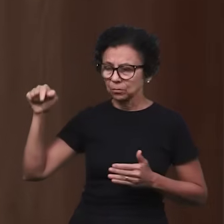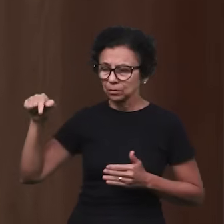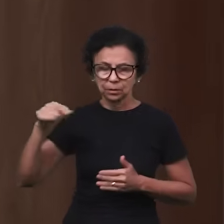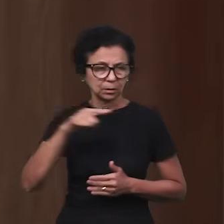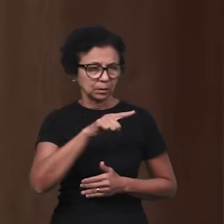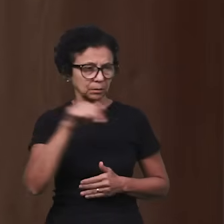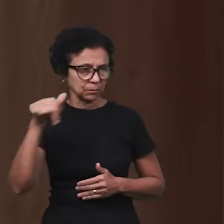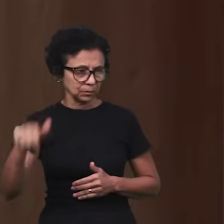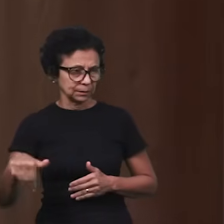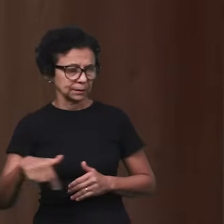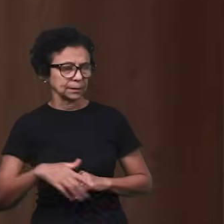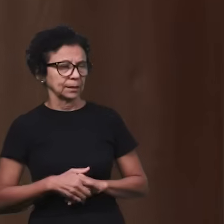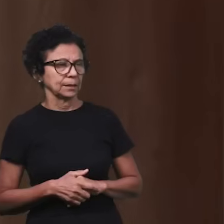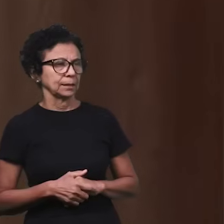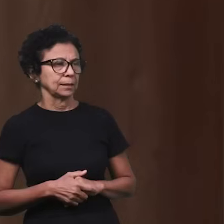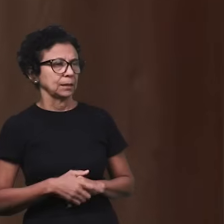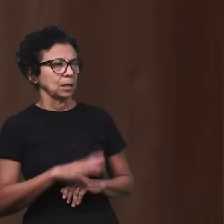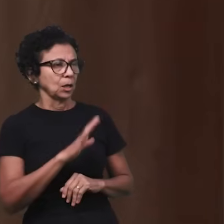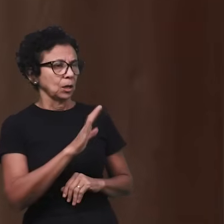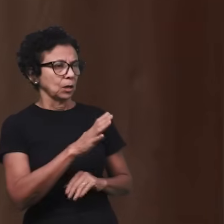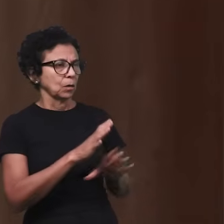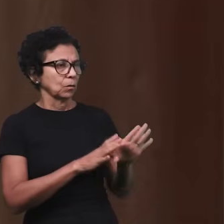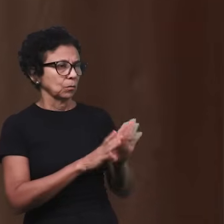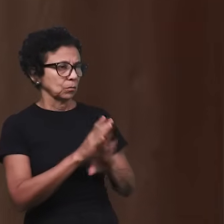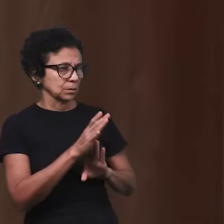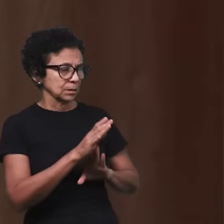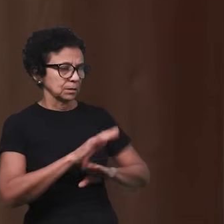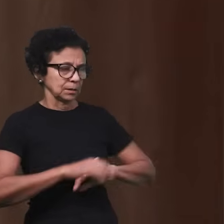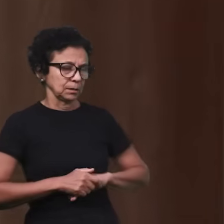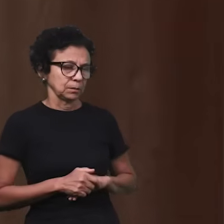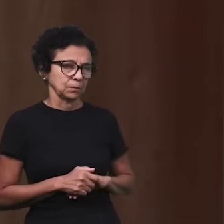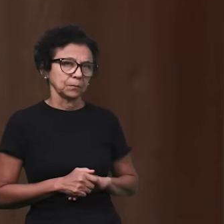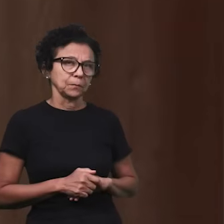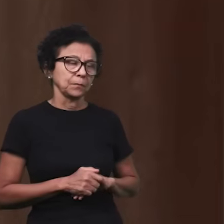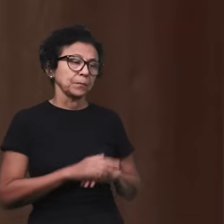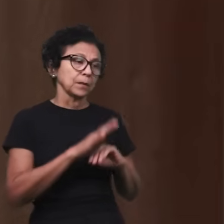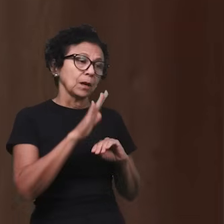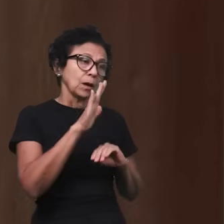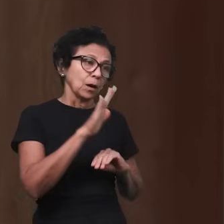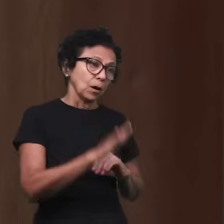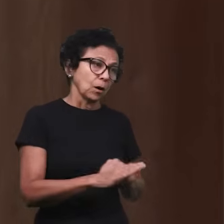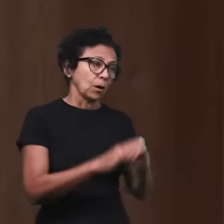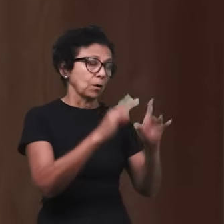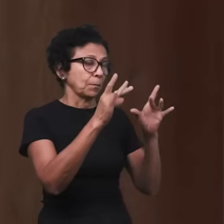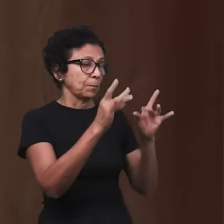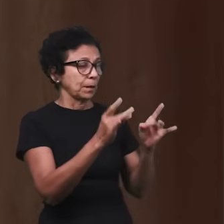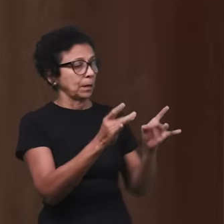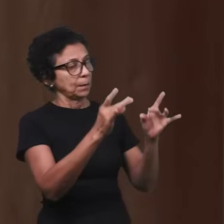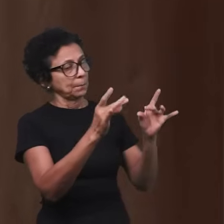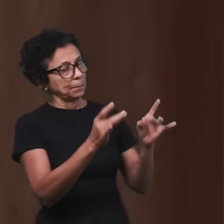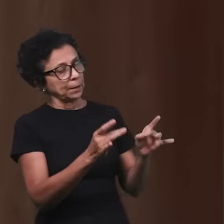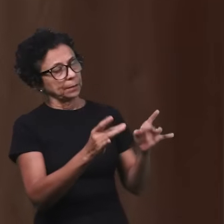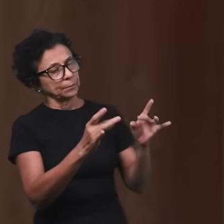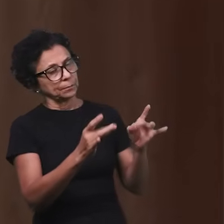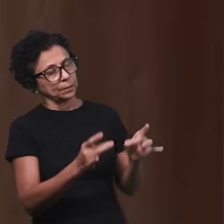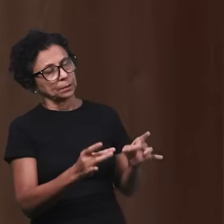ó, isso aqui é assim, desse jeito, por isso, tal.